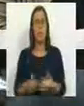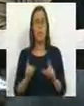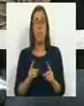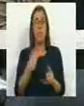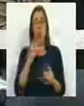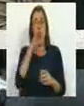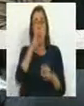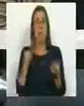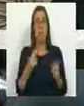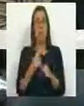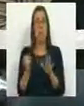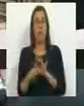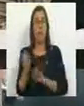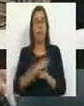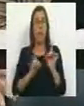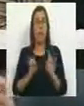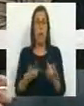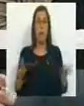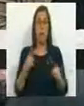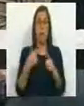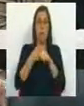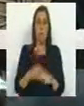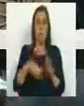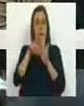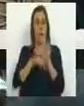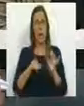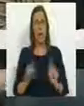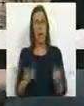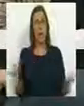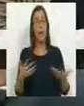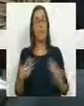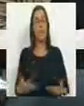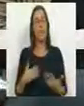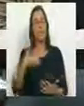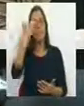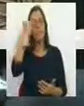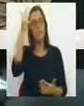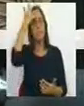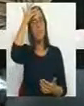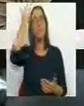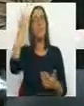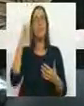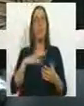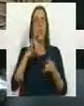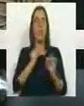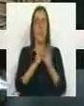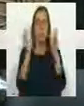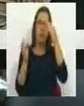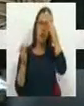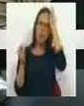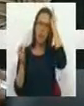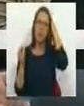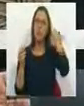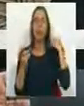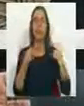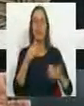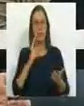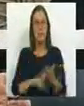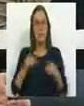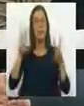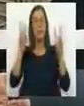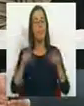assim que manda a governação dos fundos comunitários, é assim que manda, atualmente, penso eu, e gostávamos que nos esclarecesse